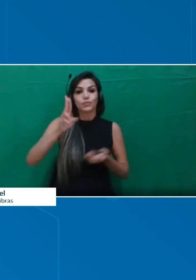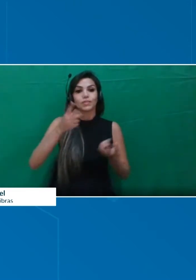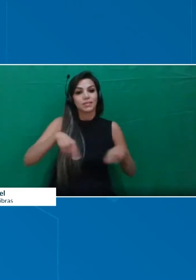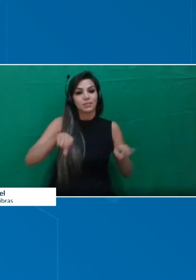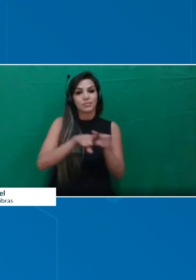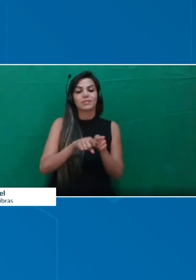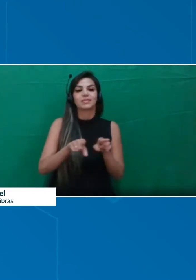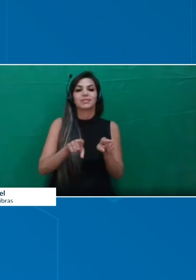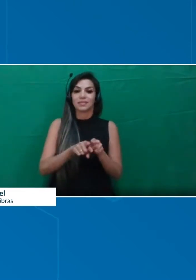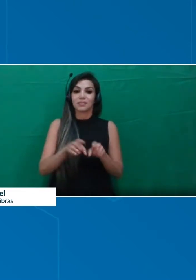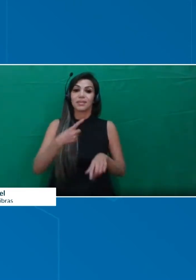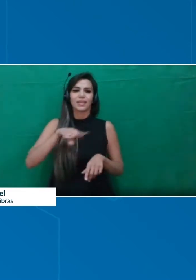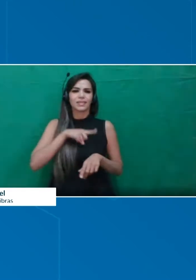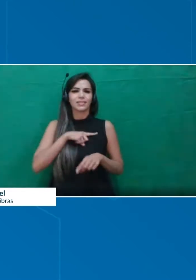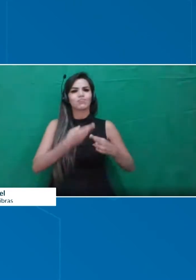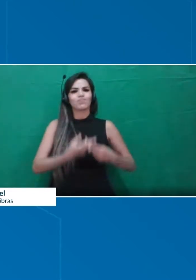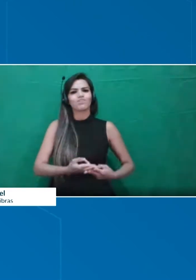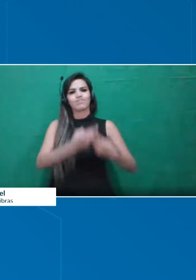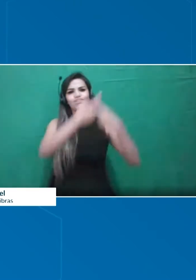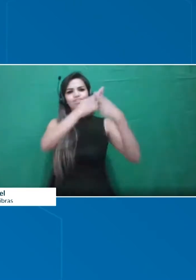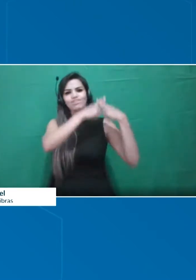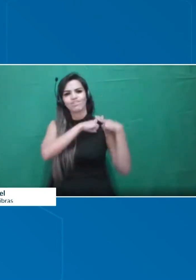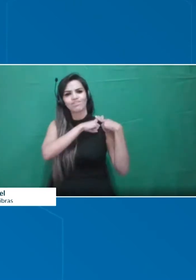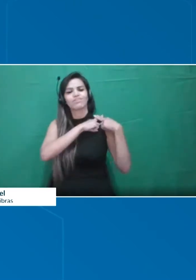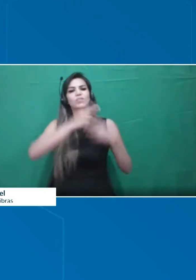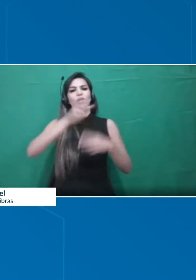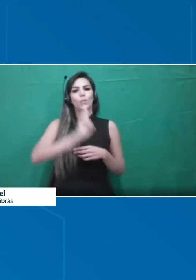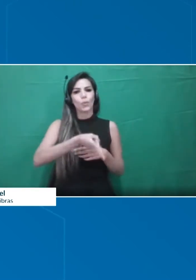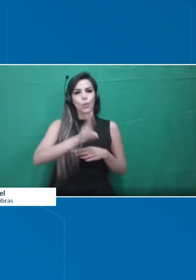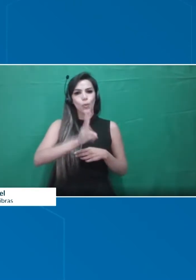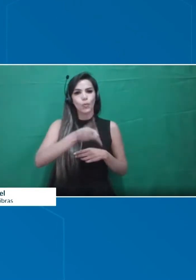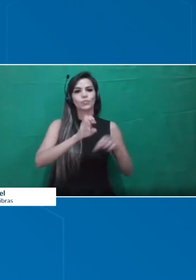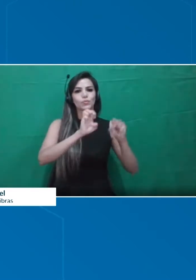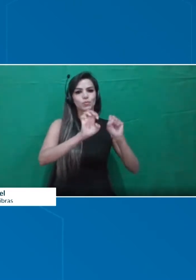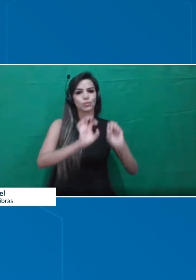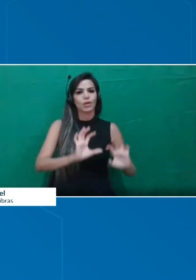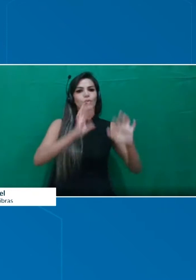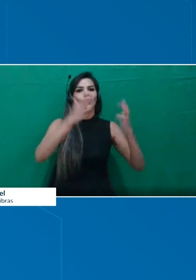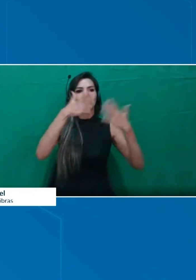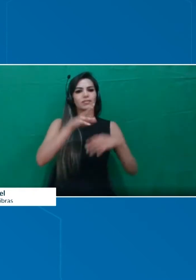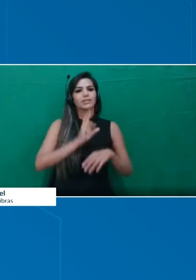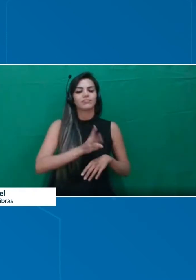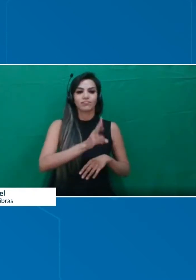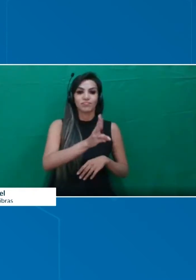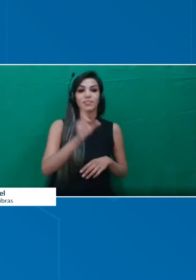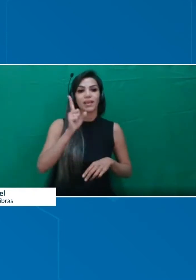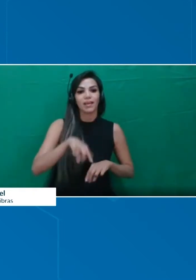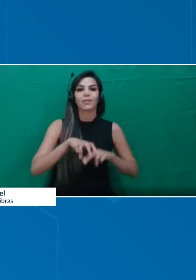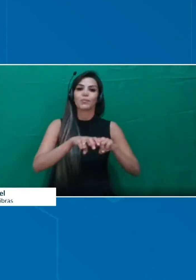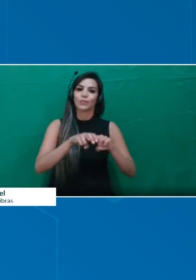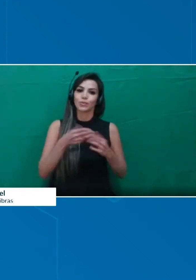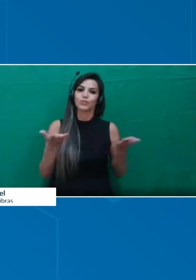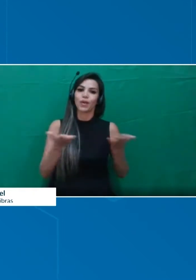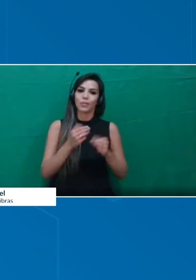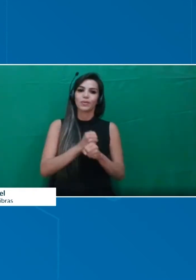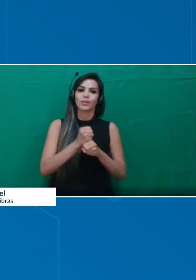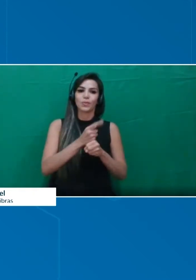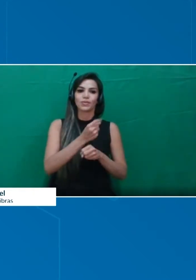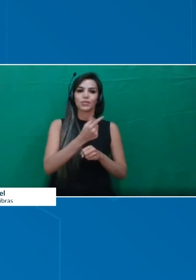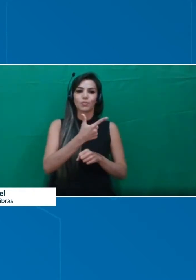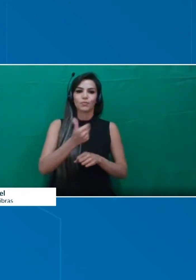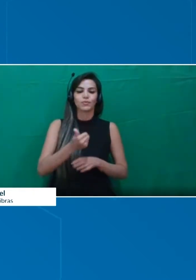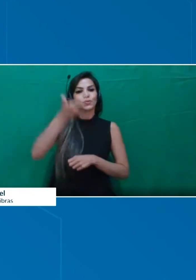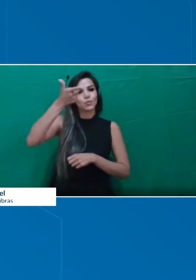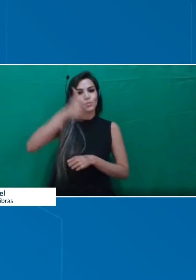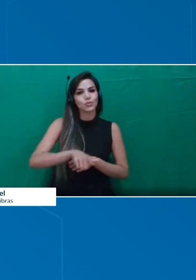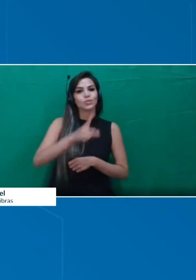se sentiu na responsabilidade de manter esse vínculo e essa interlocução. E por isso fazê-lo em 2021, depois, sobretudo, do que